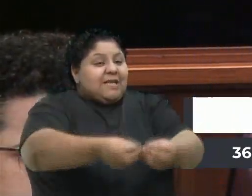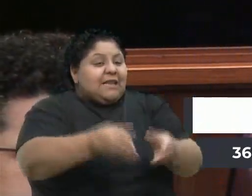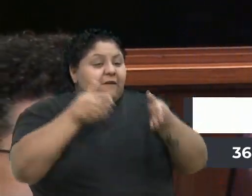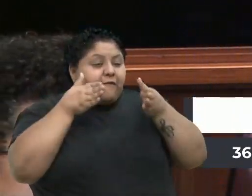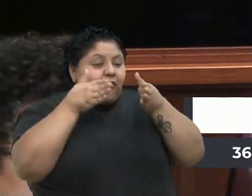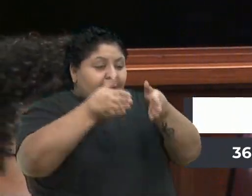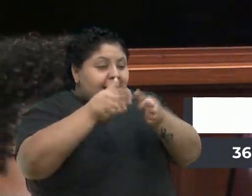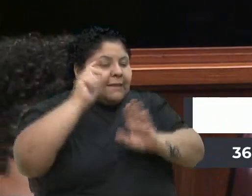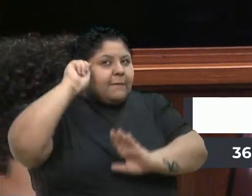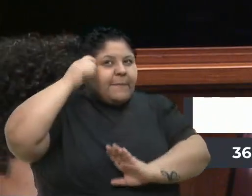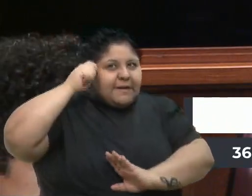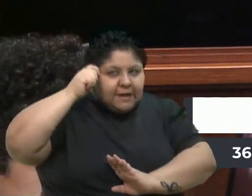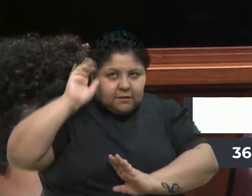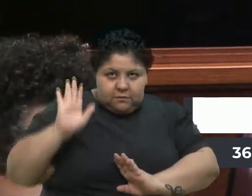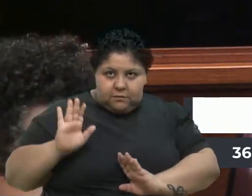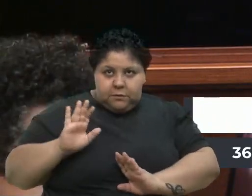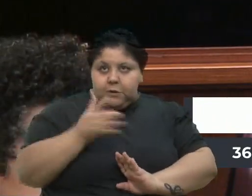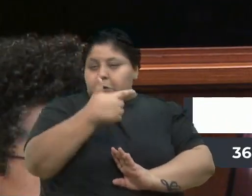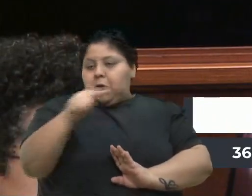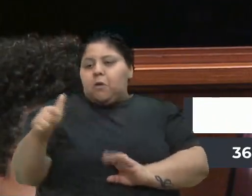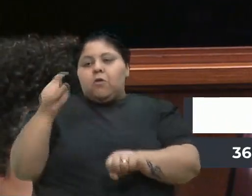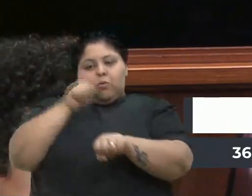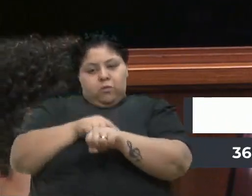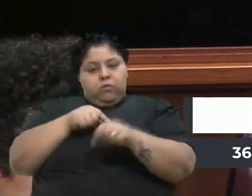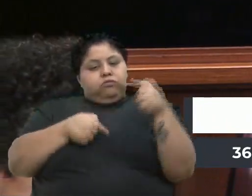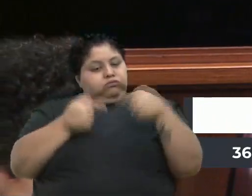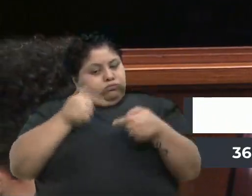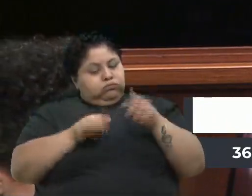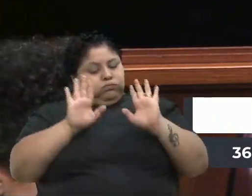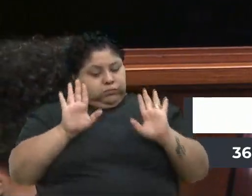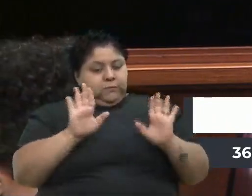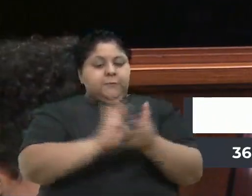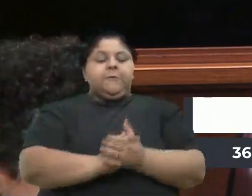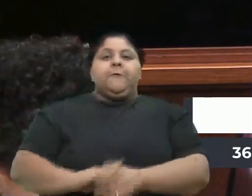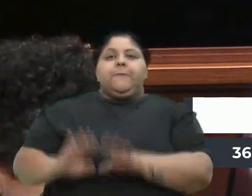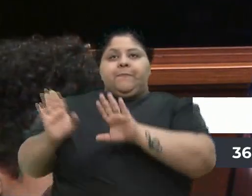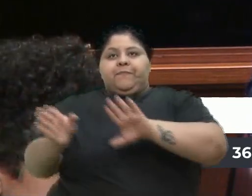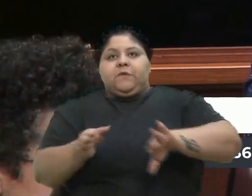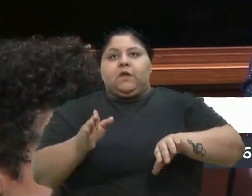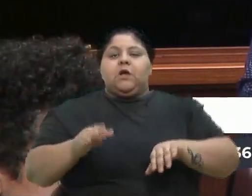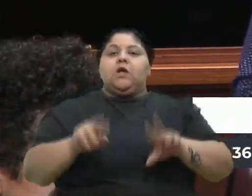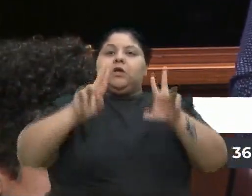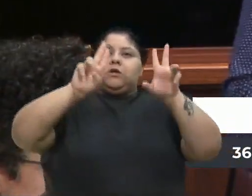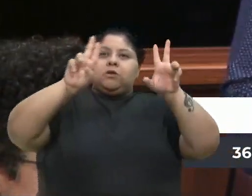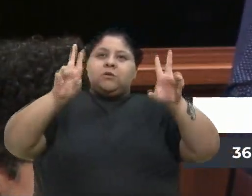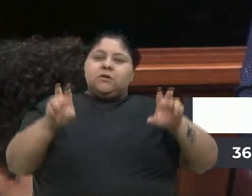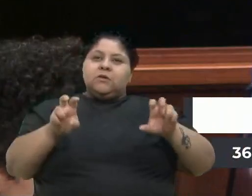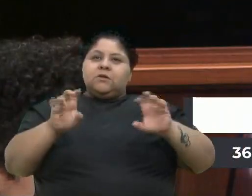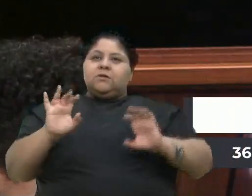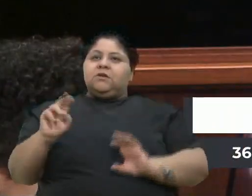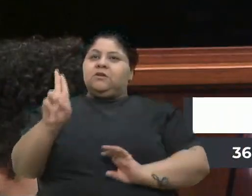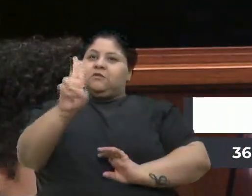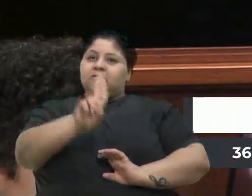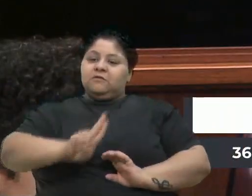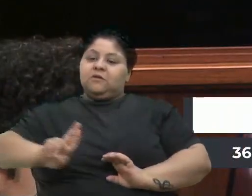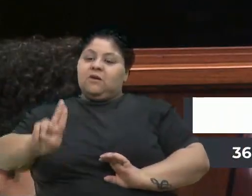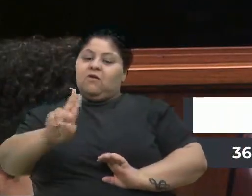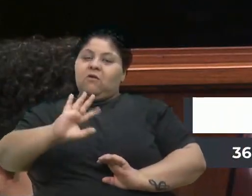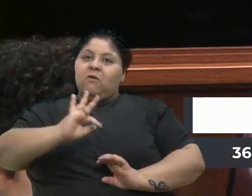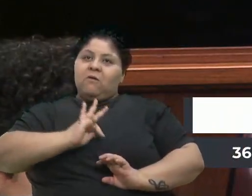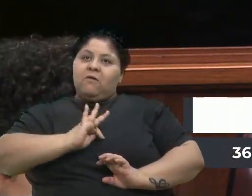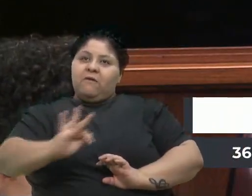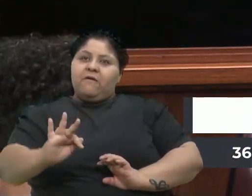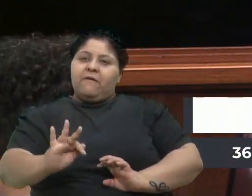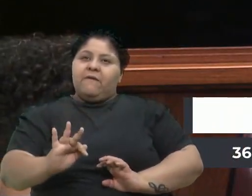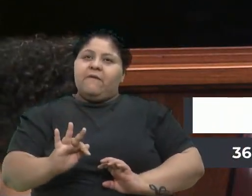negros. Mas, num outro momento, nós vamos discutir essa questão. Sobre o tema Universidade Federal